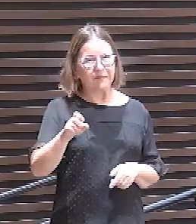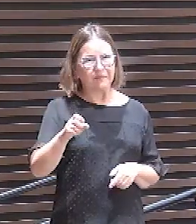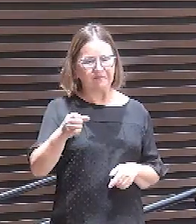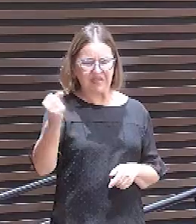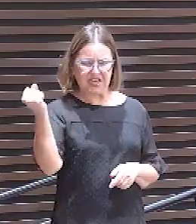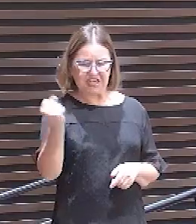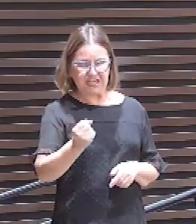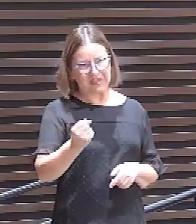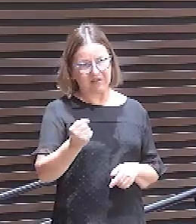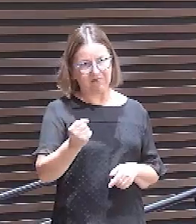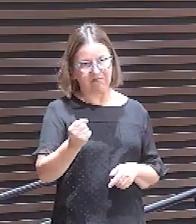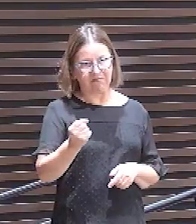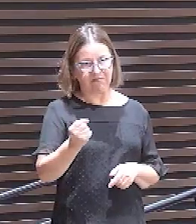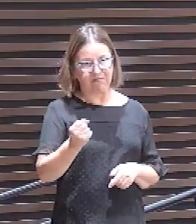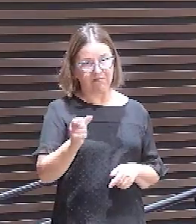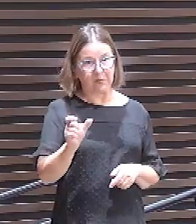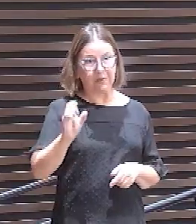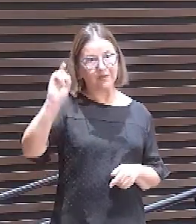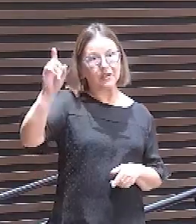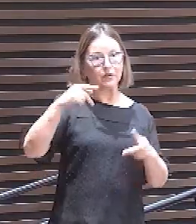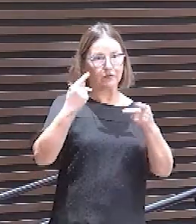a palavra de Deus.